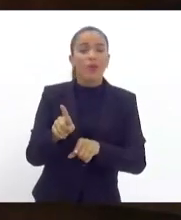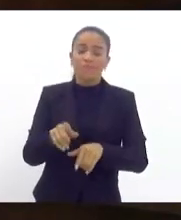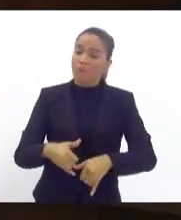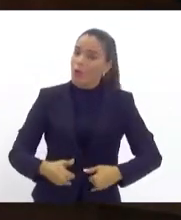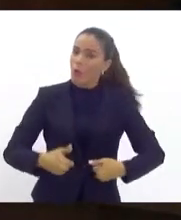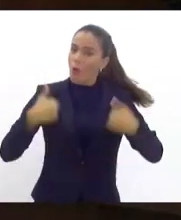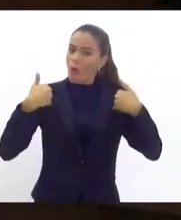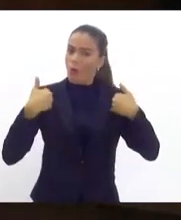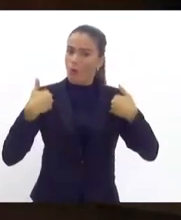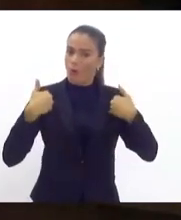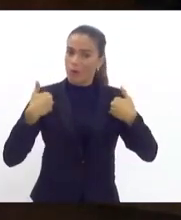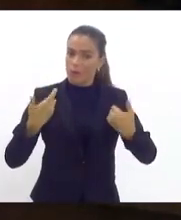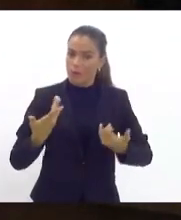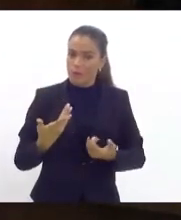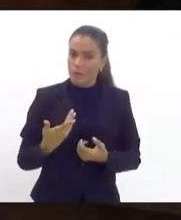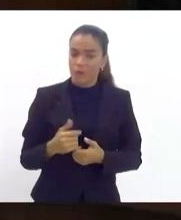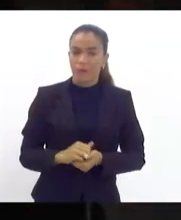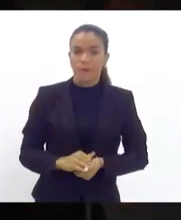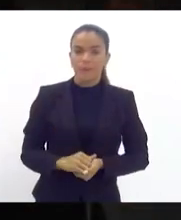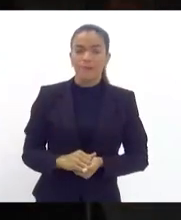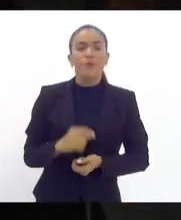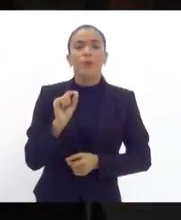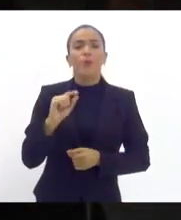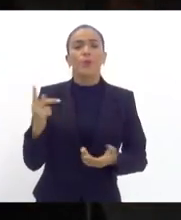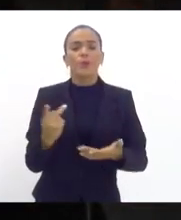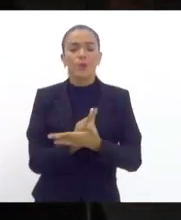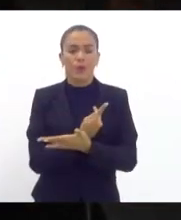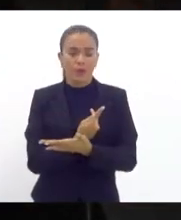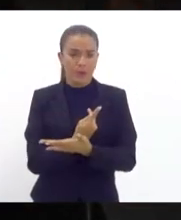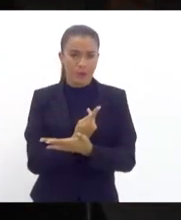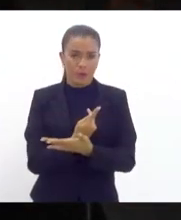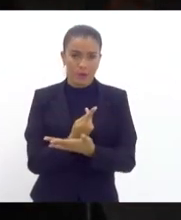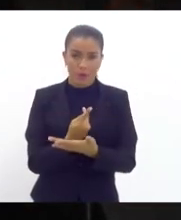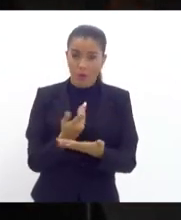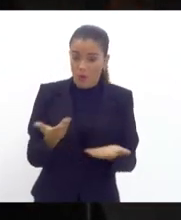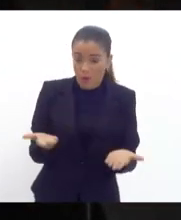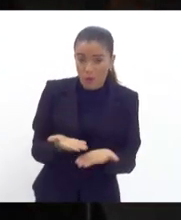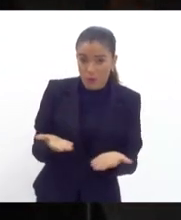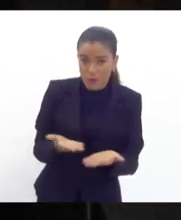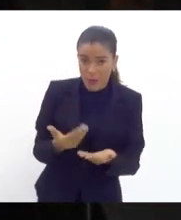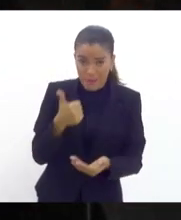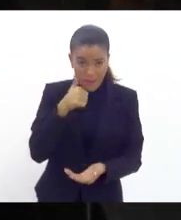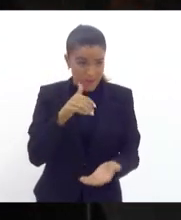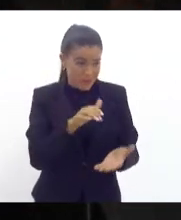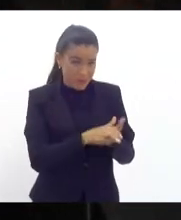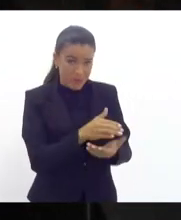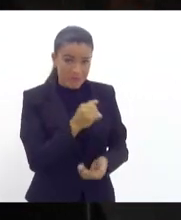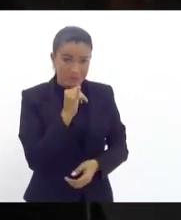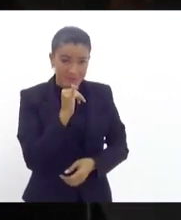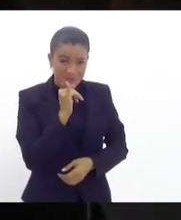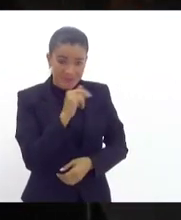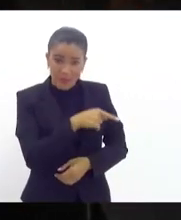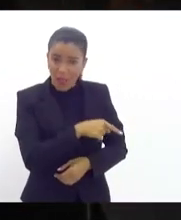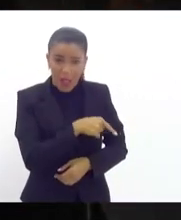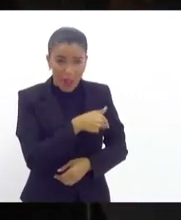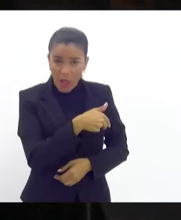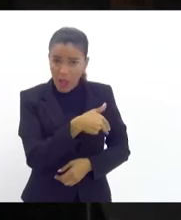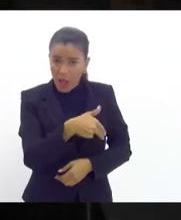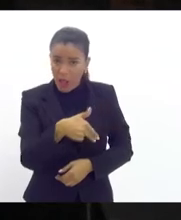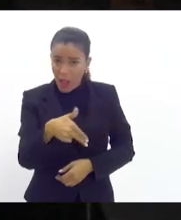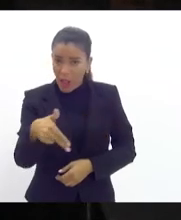orgulho e eu o que que acontece hoje na Tijuca Hoje em dia a minha esposa por exemplo não vai mais